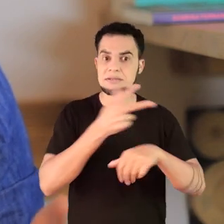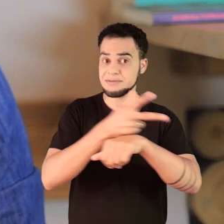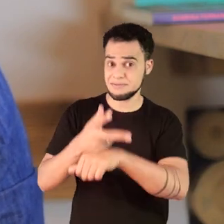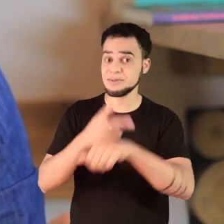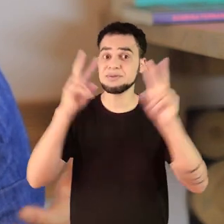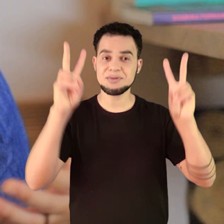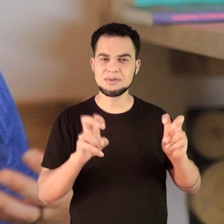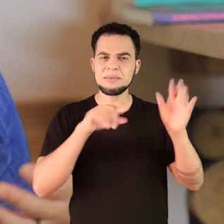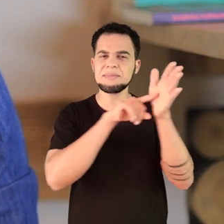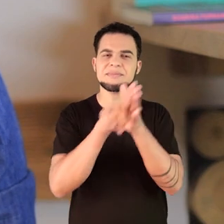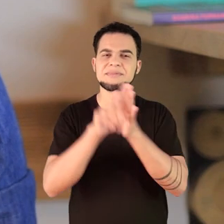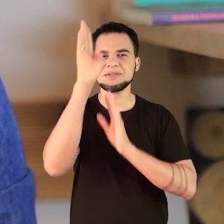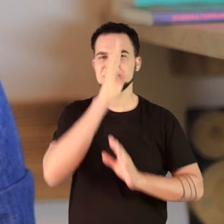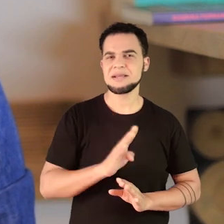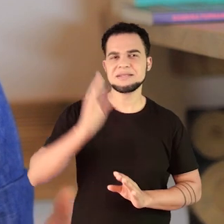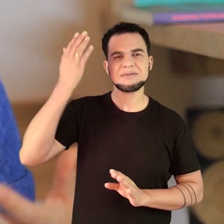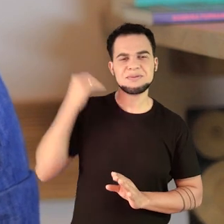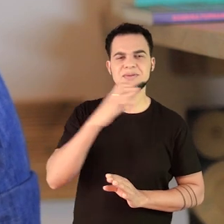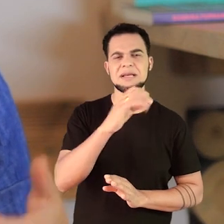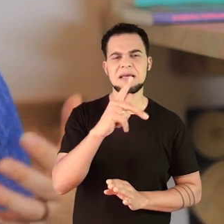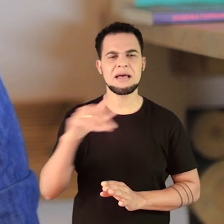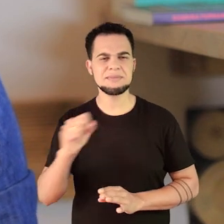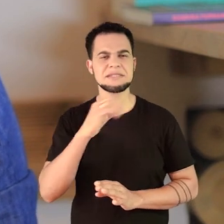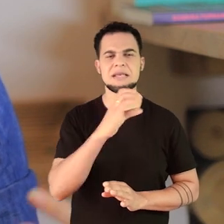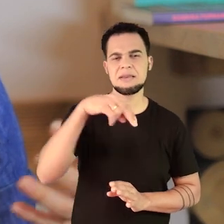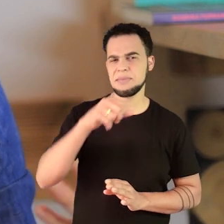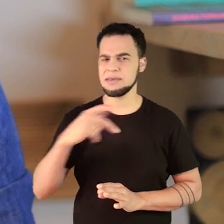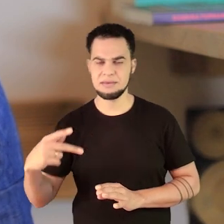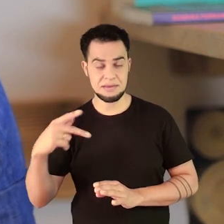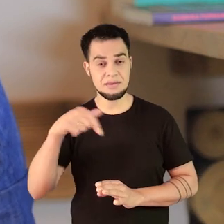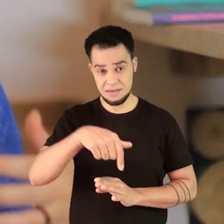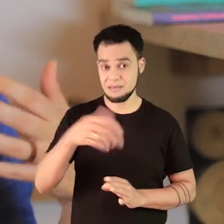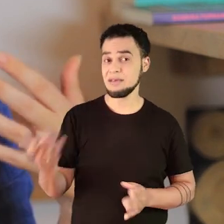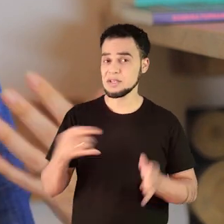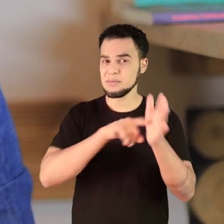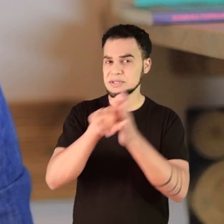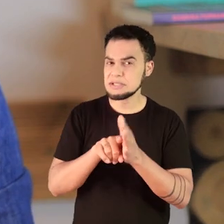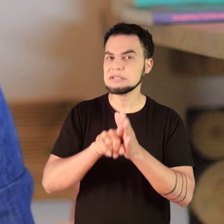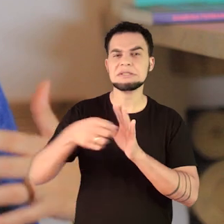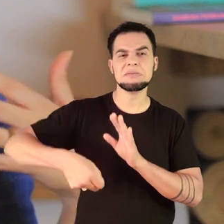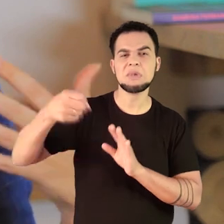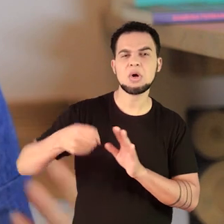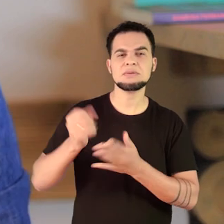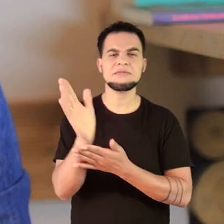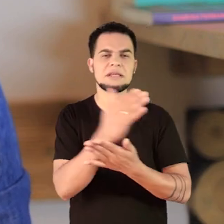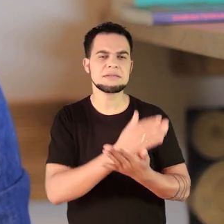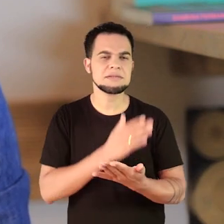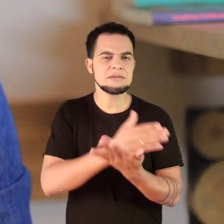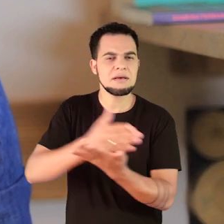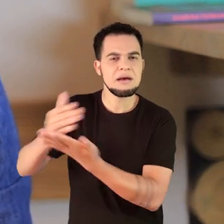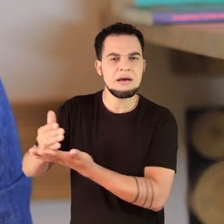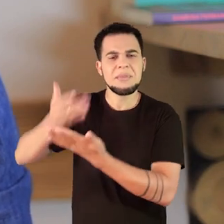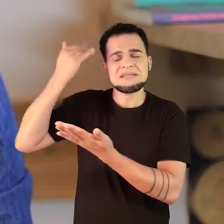vídeo que eu gravei sobre a situação da pesquisa no Brasil, sobre CAPES, CNPq, sobre orçamento de pesquisa, sobre bolsas, sobre